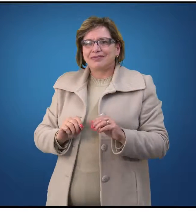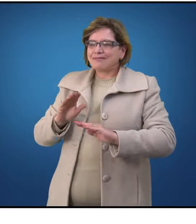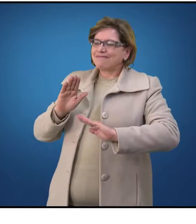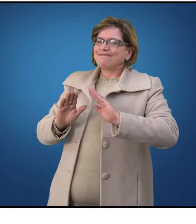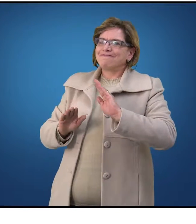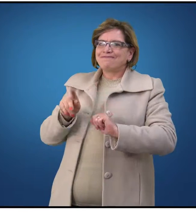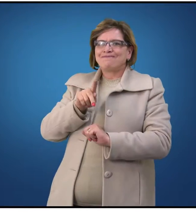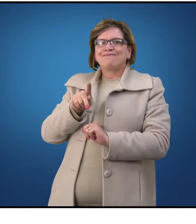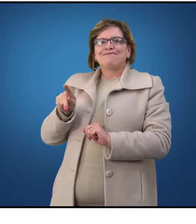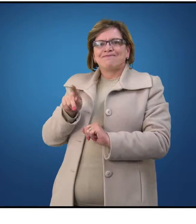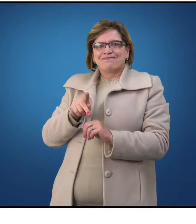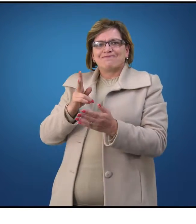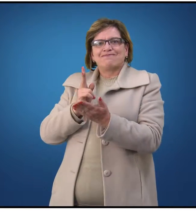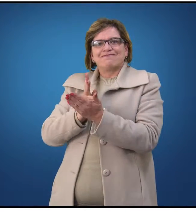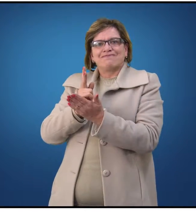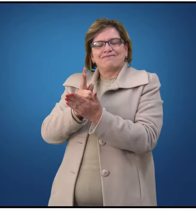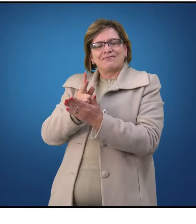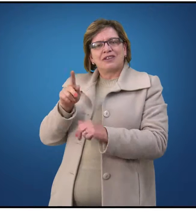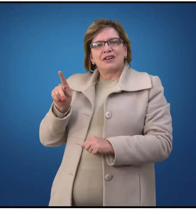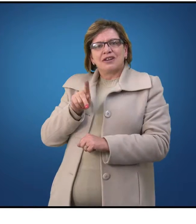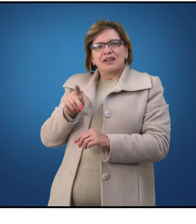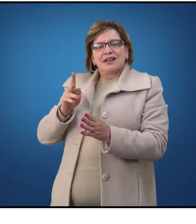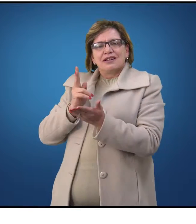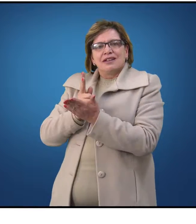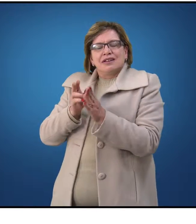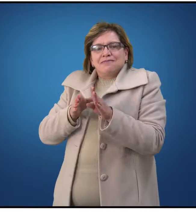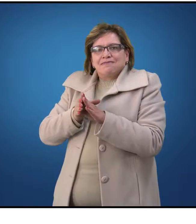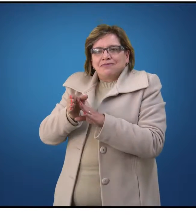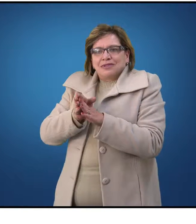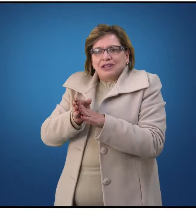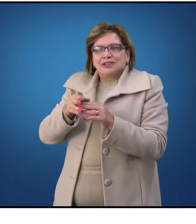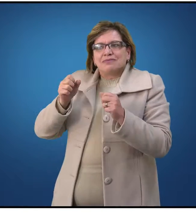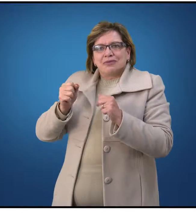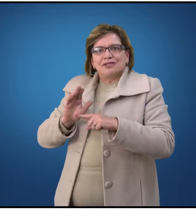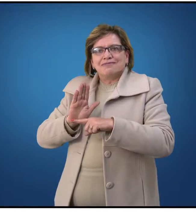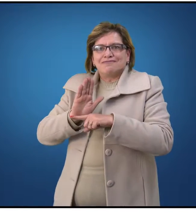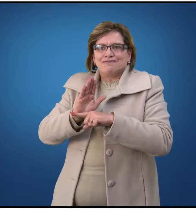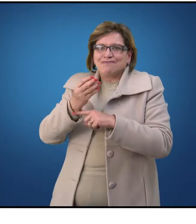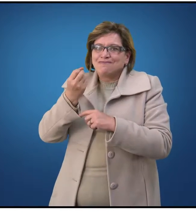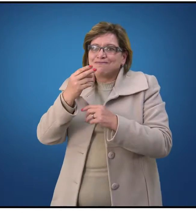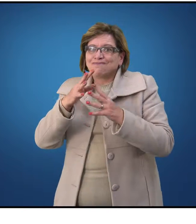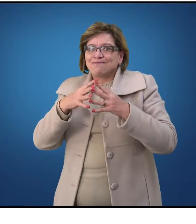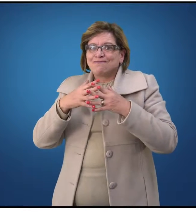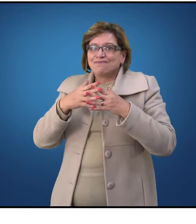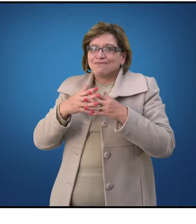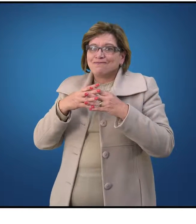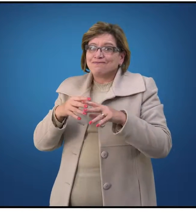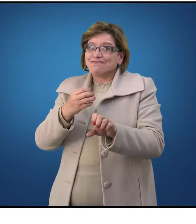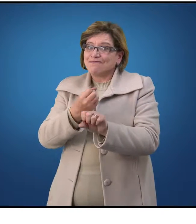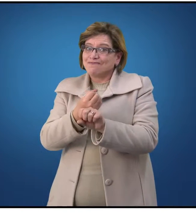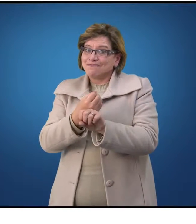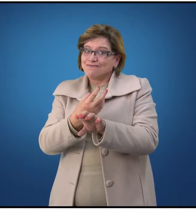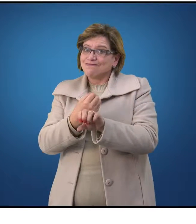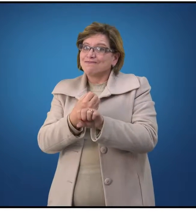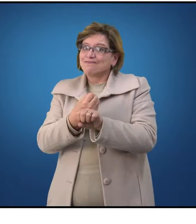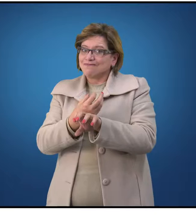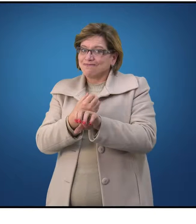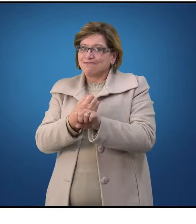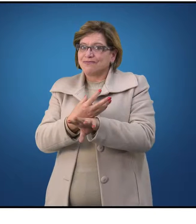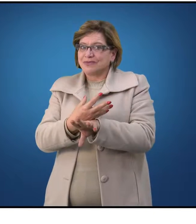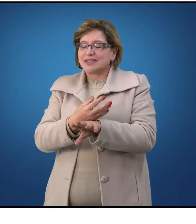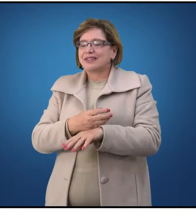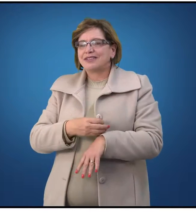depende muito do professor, ele que vai estar orientando se elas vão favorecer o processo de ensino e de aprendizagem ou se elas vão acabar